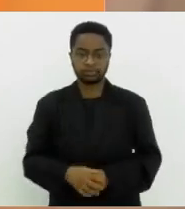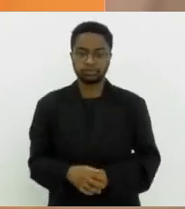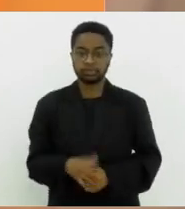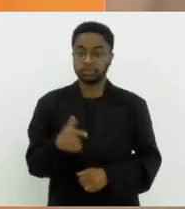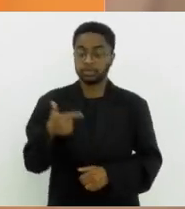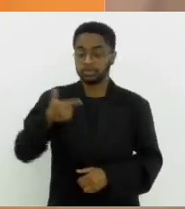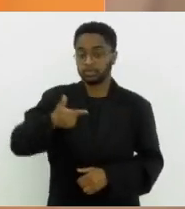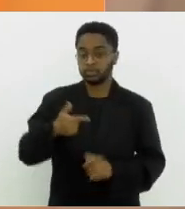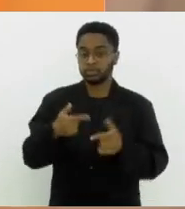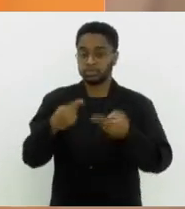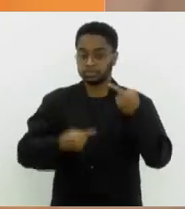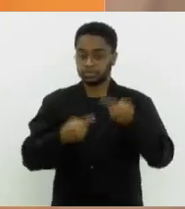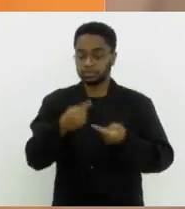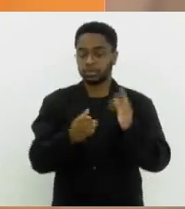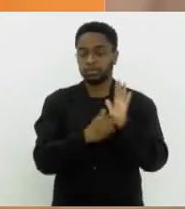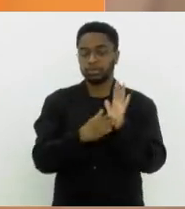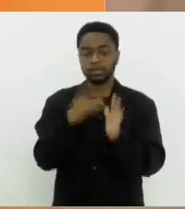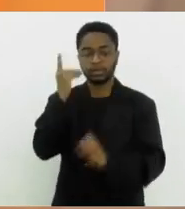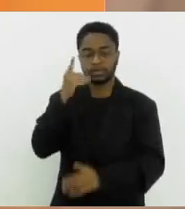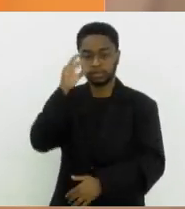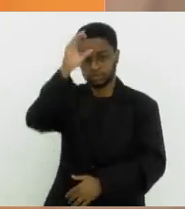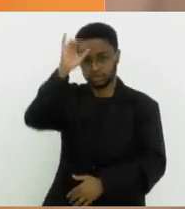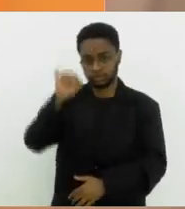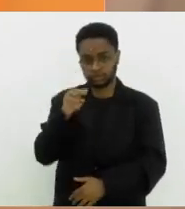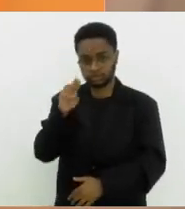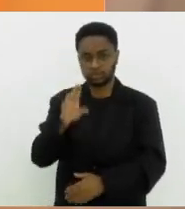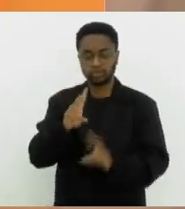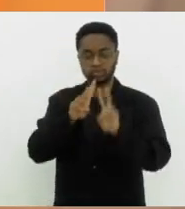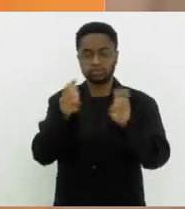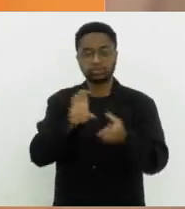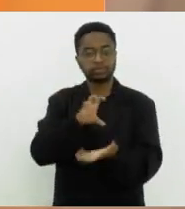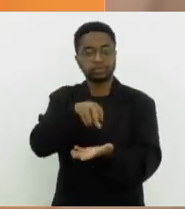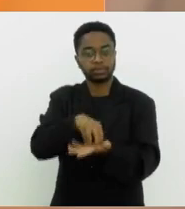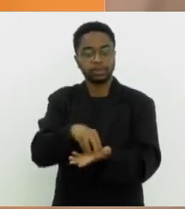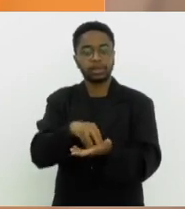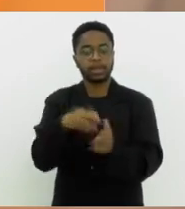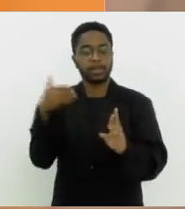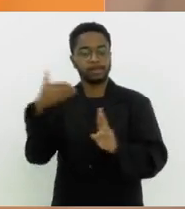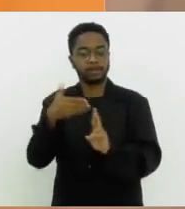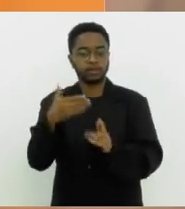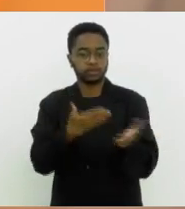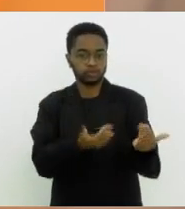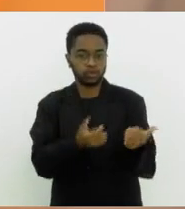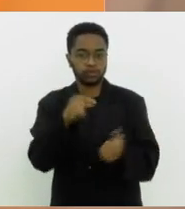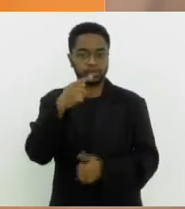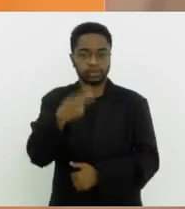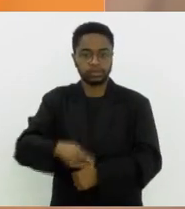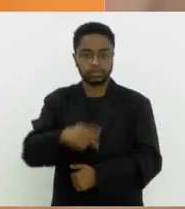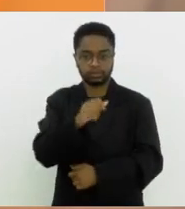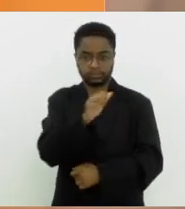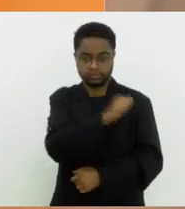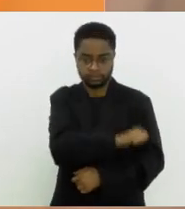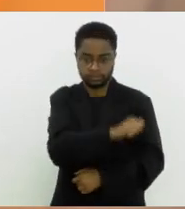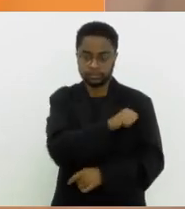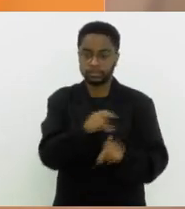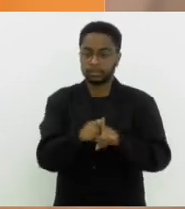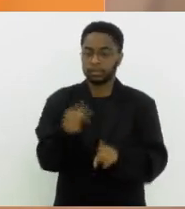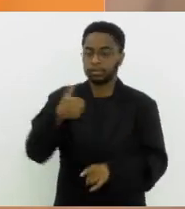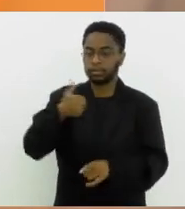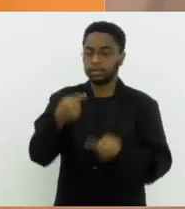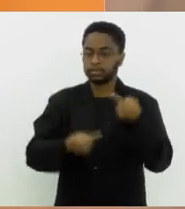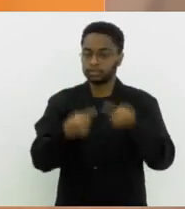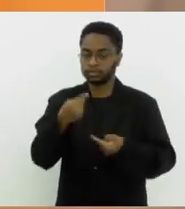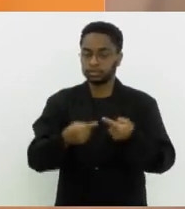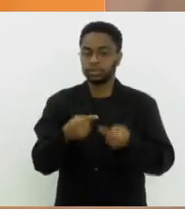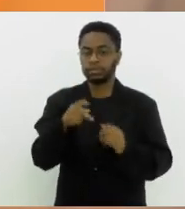uma proposta da deputada Tia Ju sobre os centros de referência da juventude no estado. E em primeira discussão, um projeto